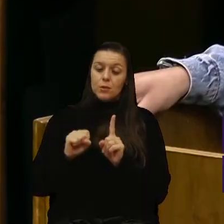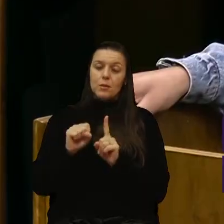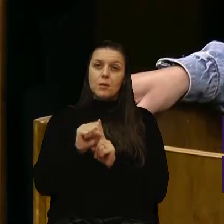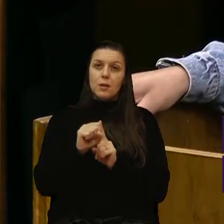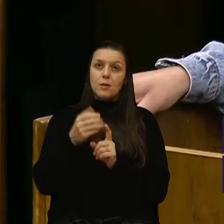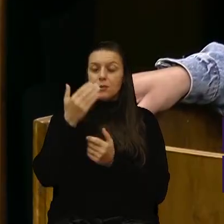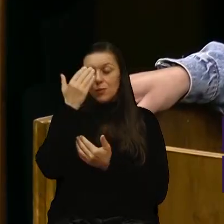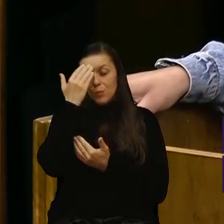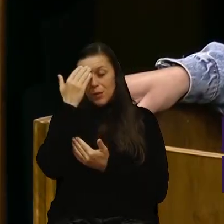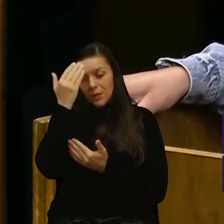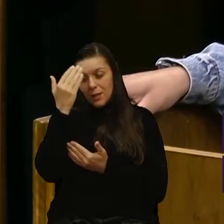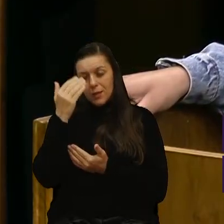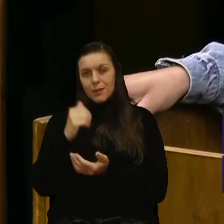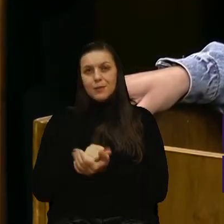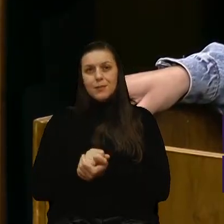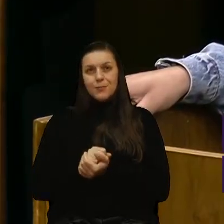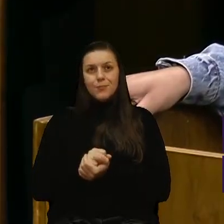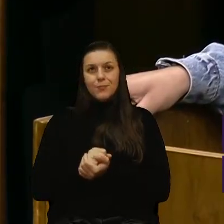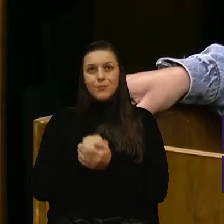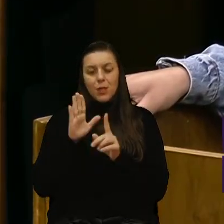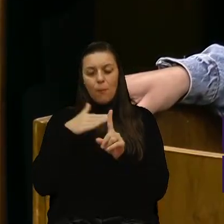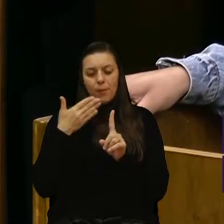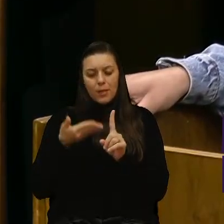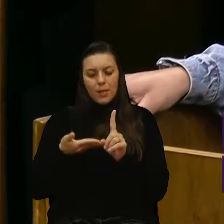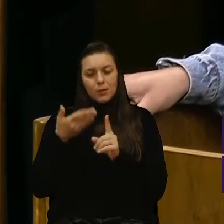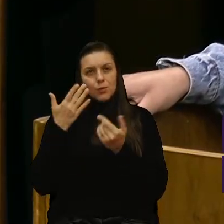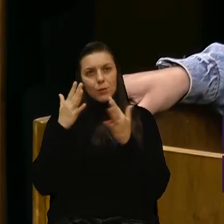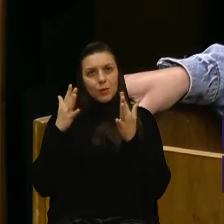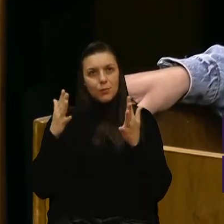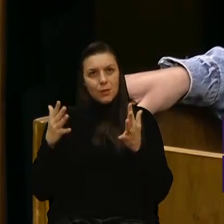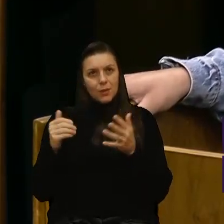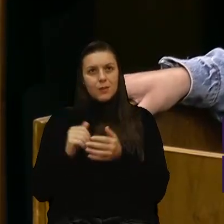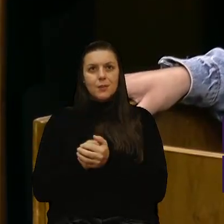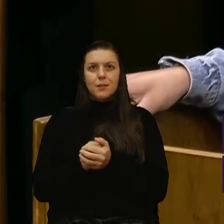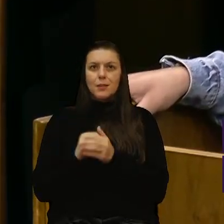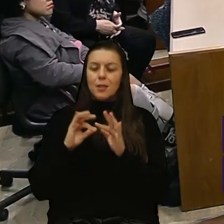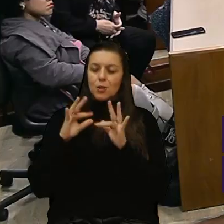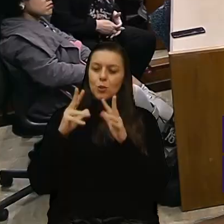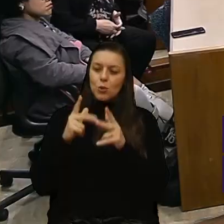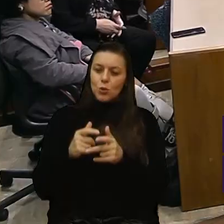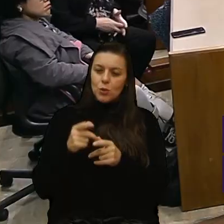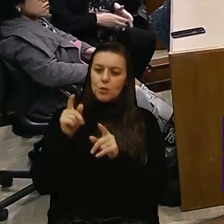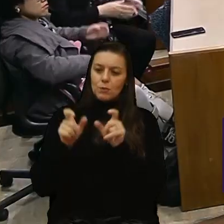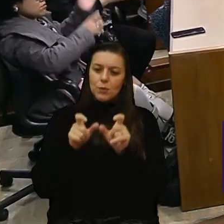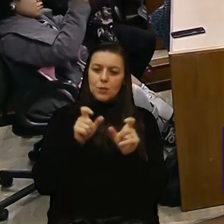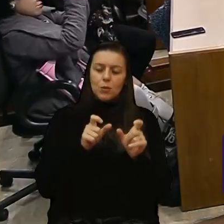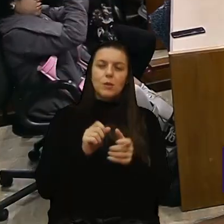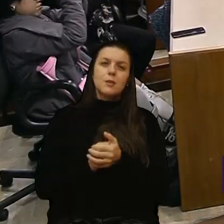muito obrigada. Nada mais que justa essa homenagem. Parabéns, mais uma vez, a todos os envolvidos.